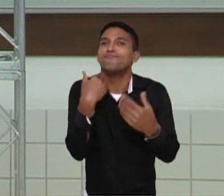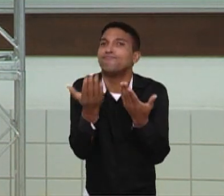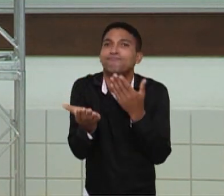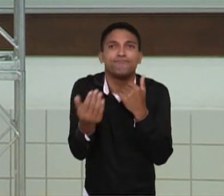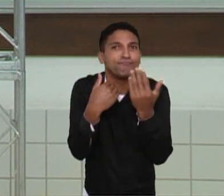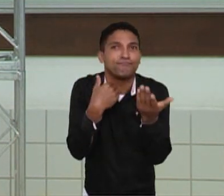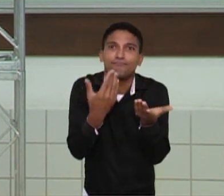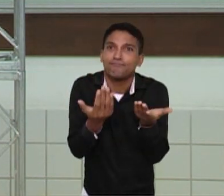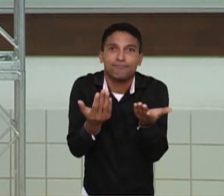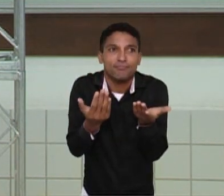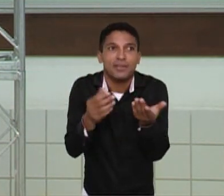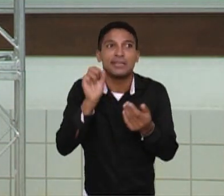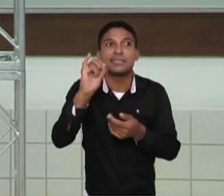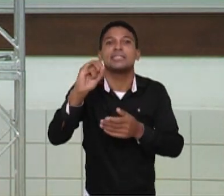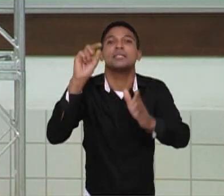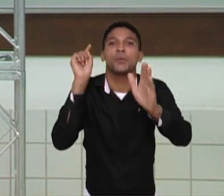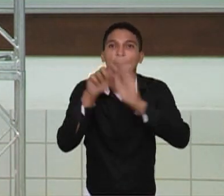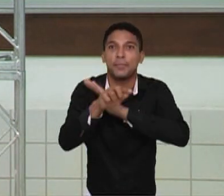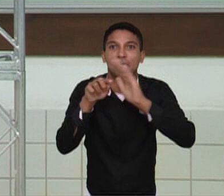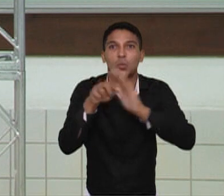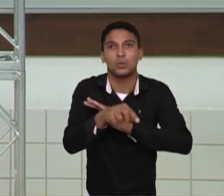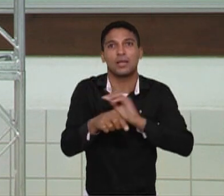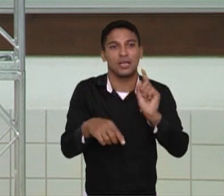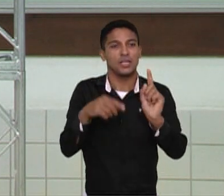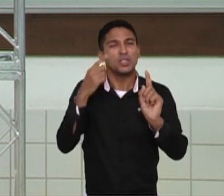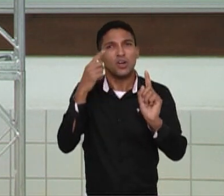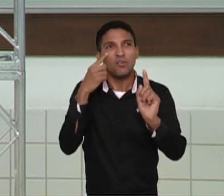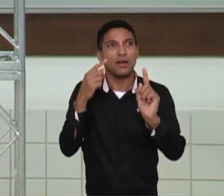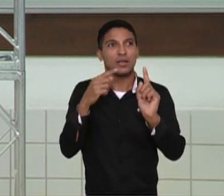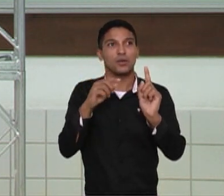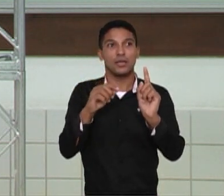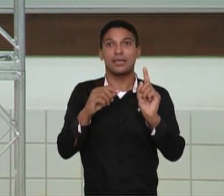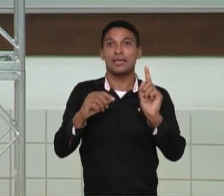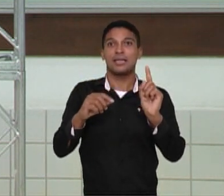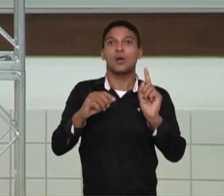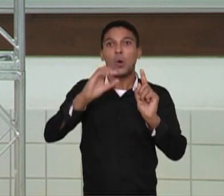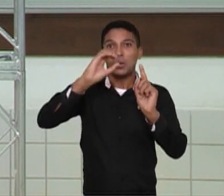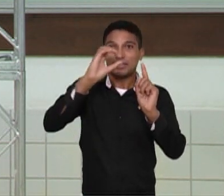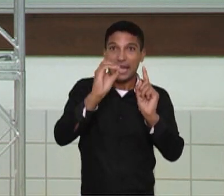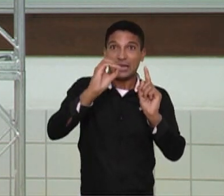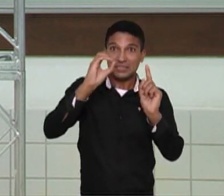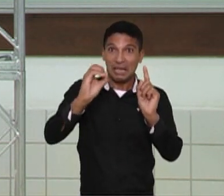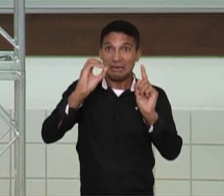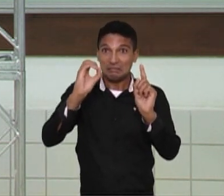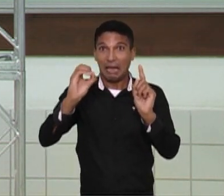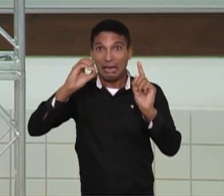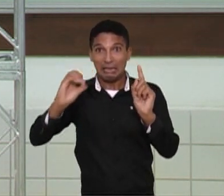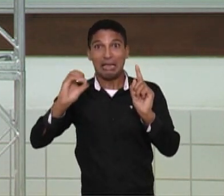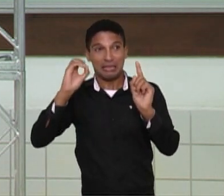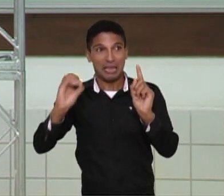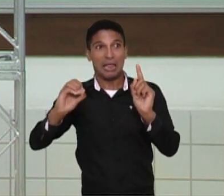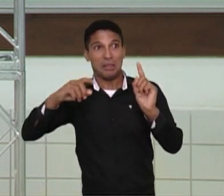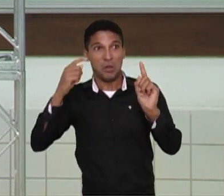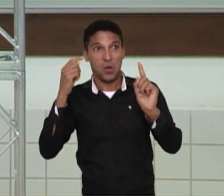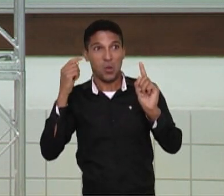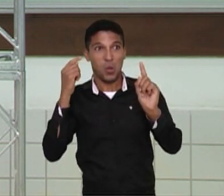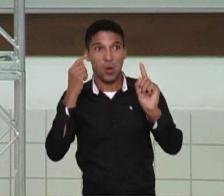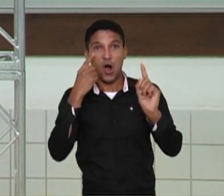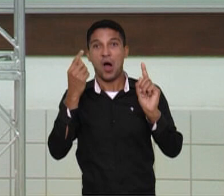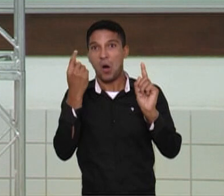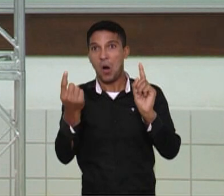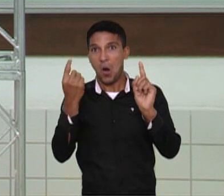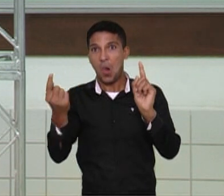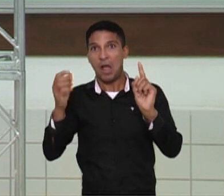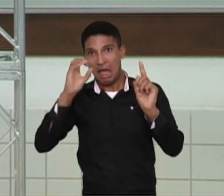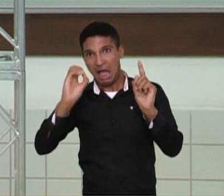se liga na proposta, aí ele vai aumentando a quantidade de casas decimais aqui, vai dizendo para mim, é mais, o sucessor de